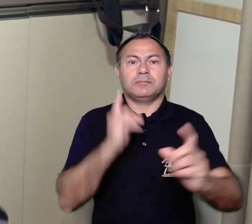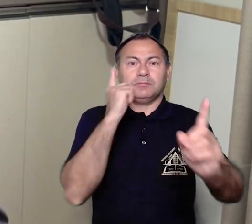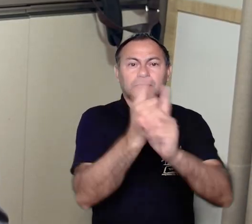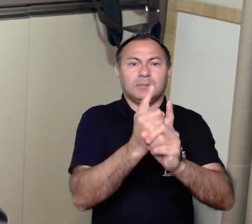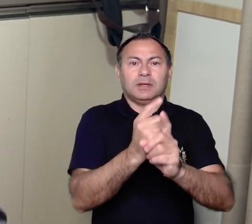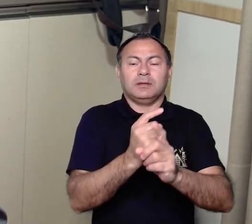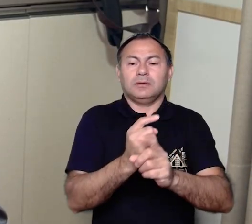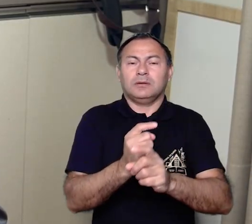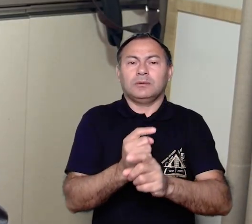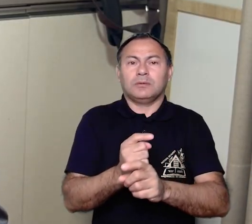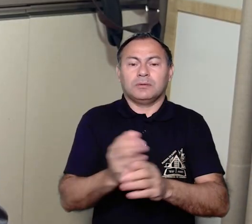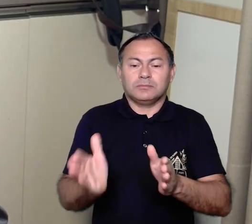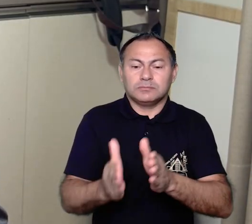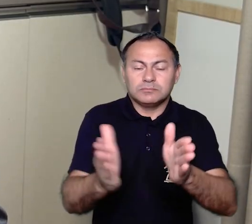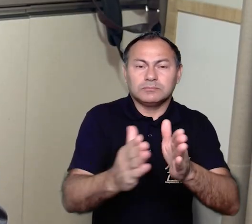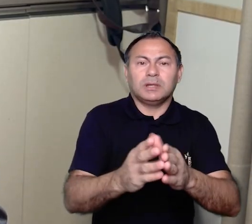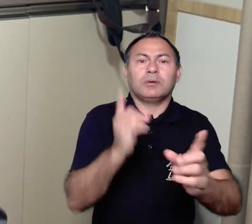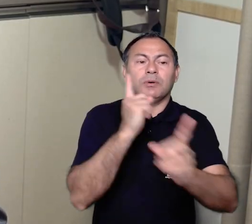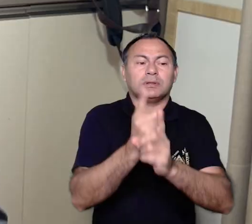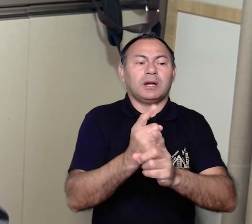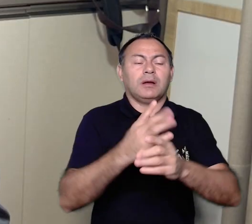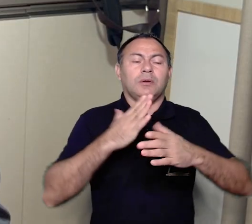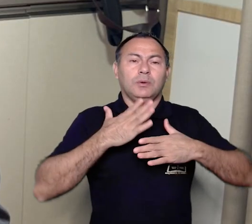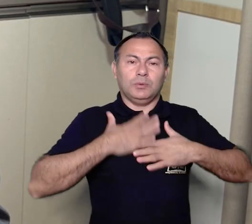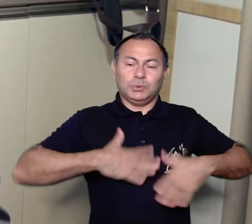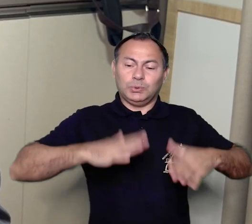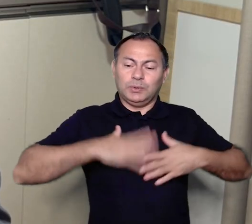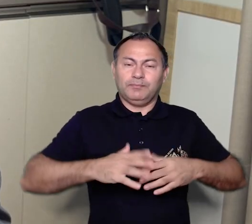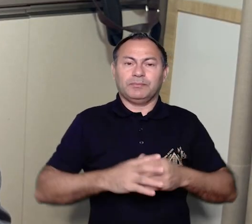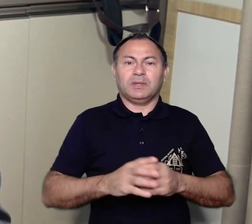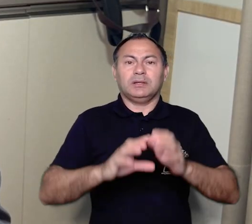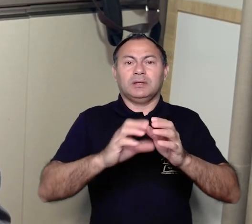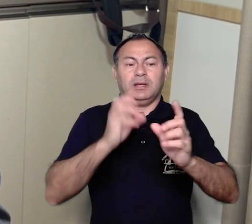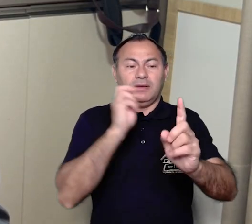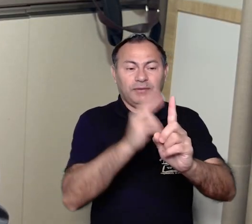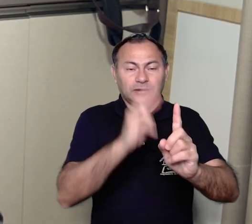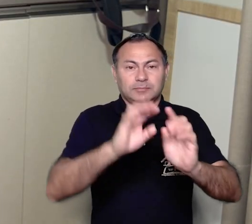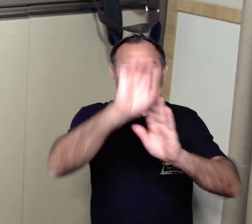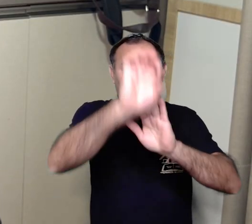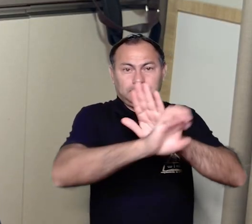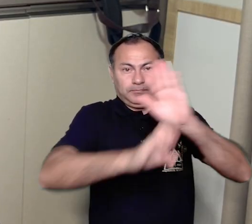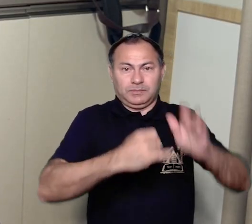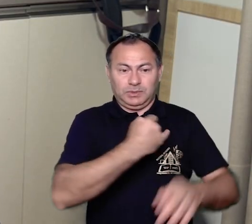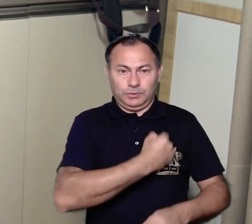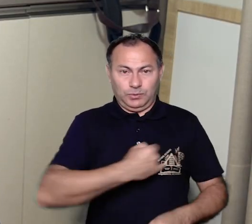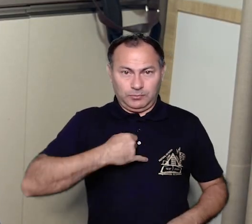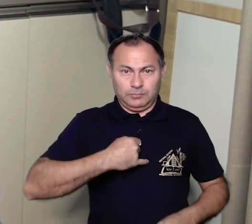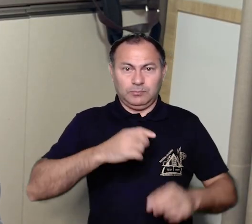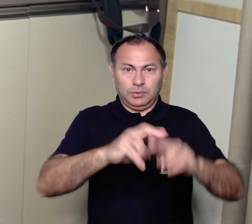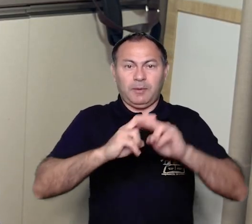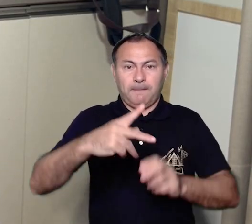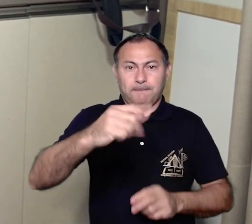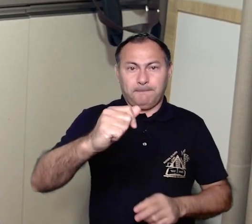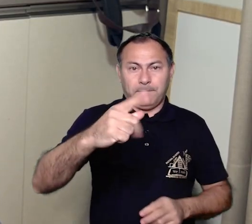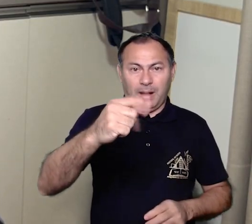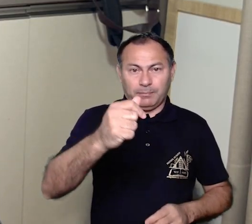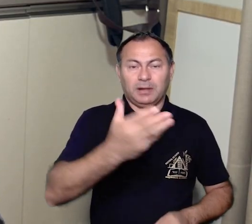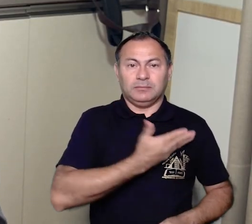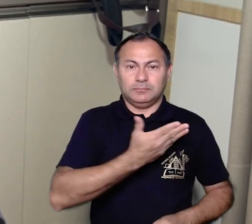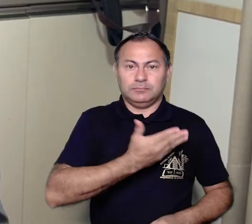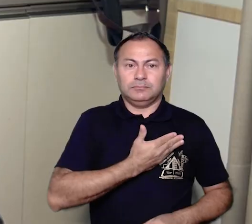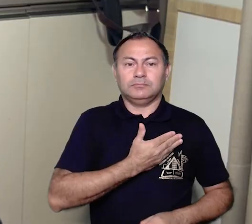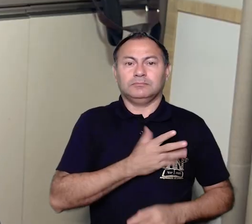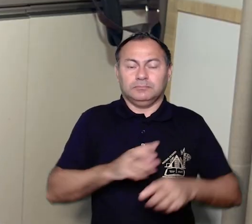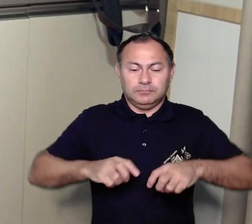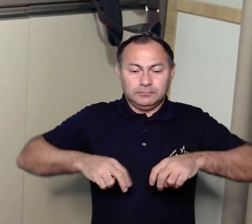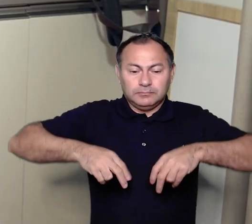e encontrar pastagens. Essa referência do Evangelho de São João. Por isso, o Papa Francisco